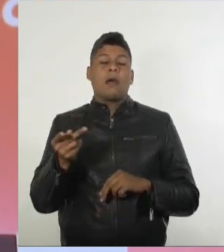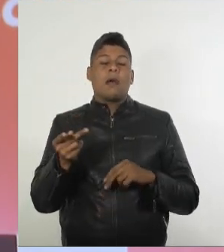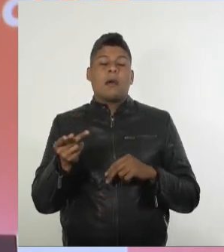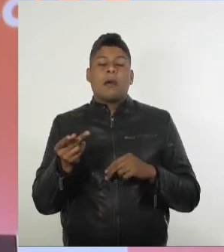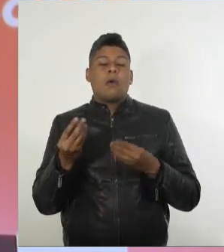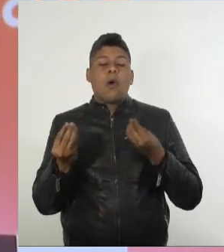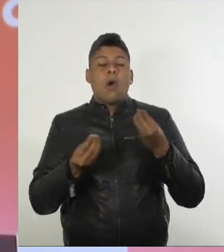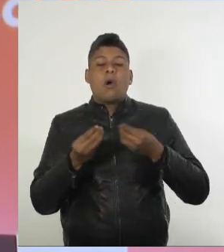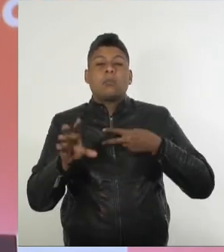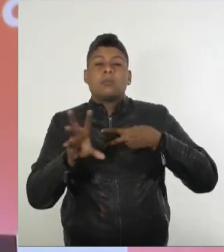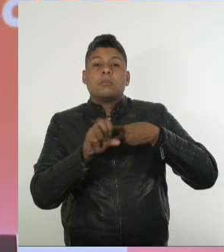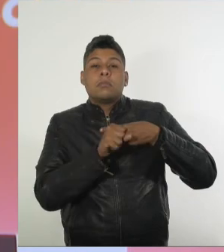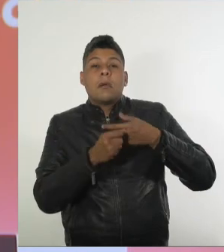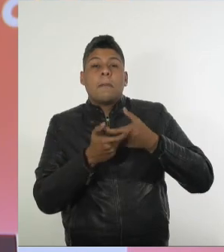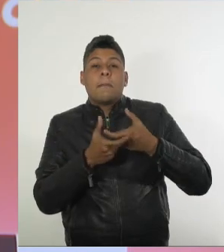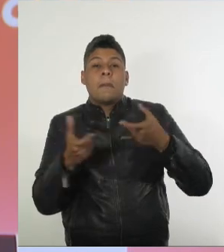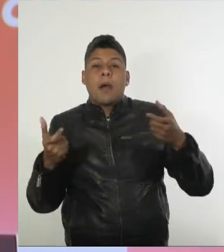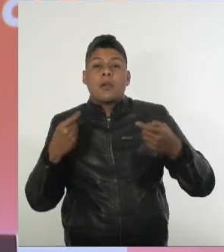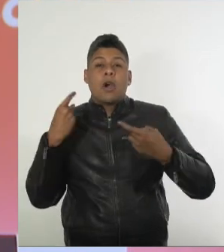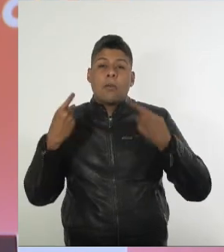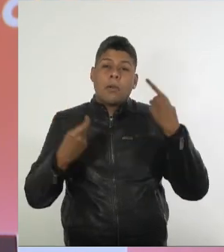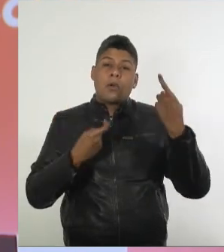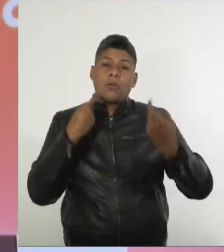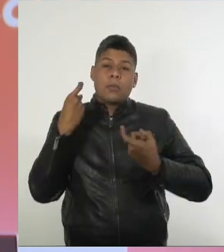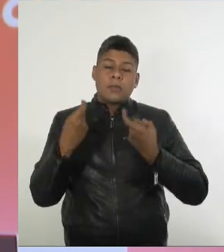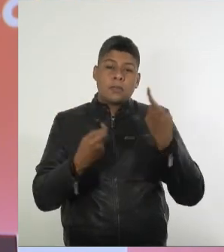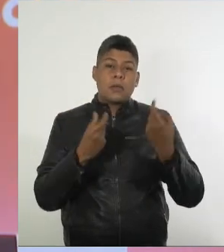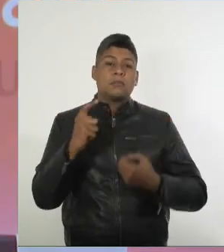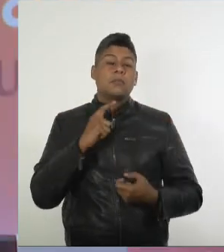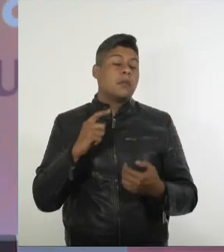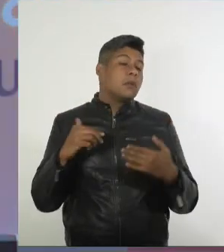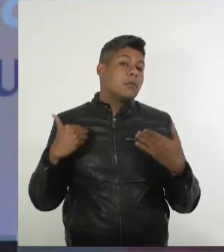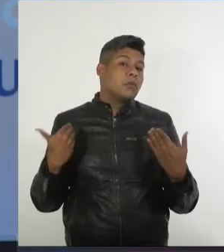E qual que seria a maior preocupação em relação a isso?